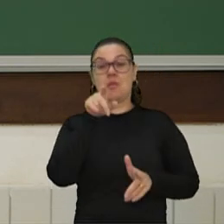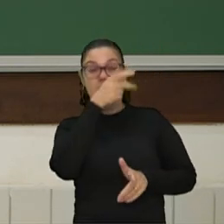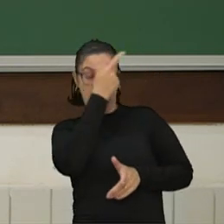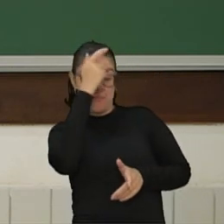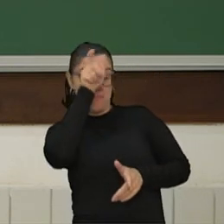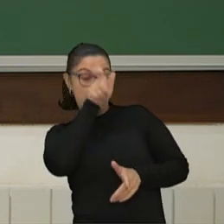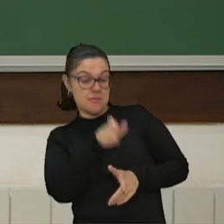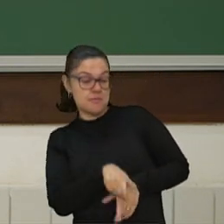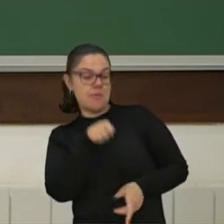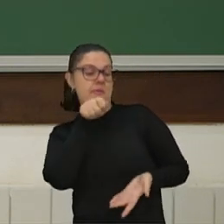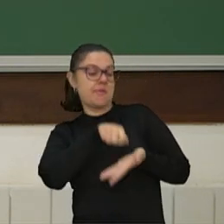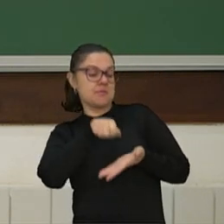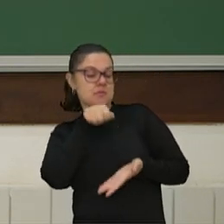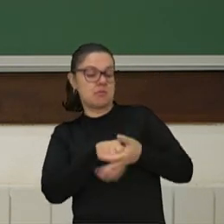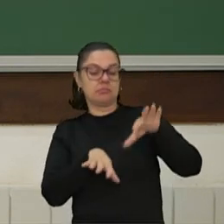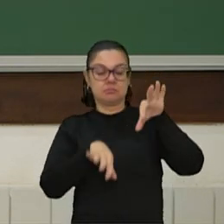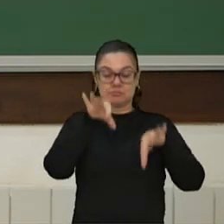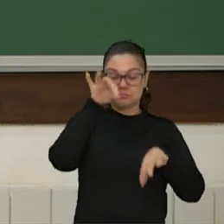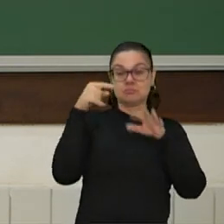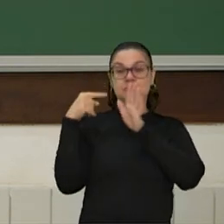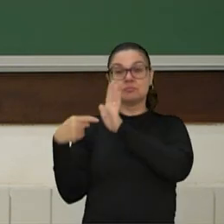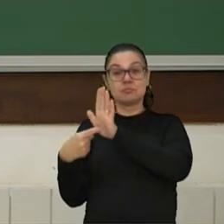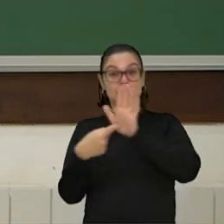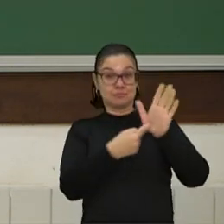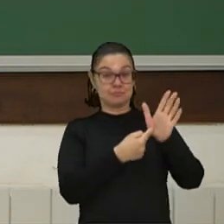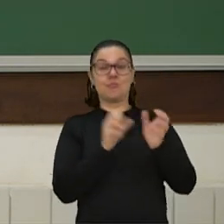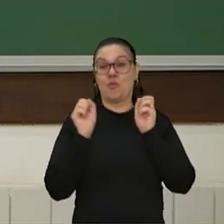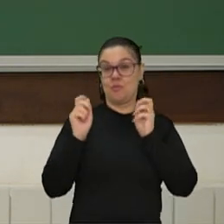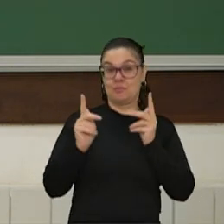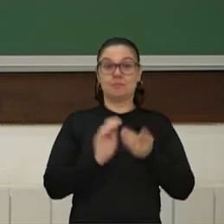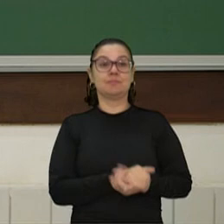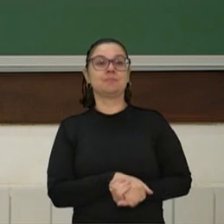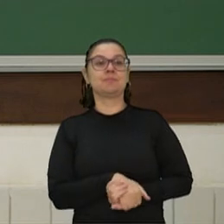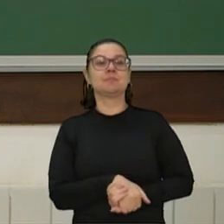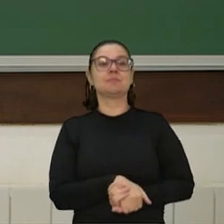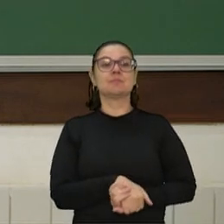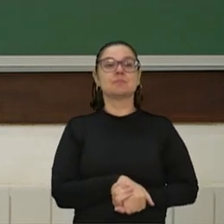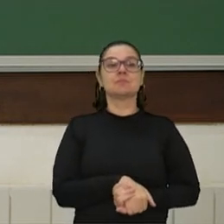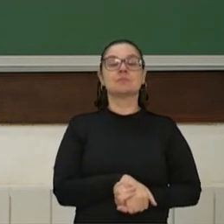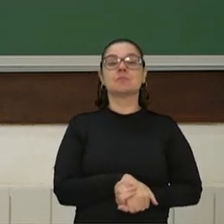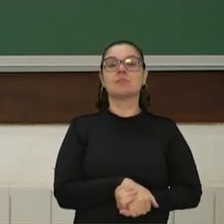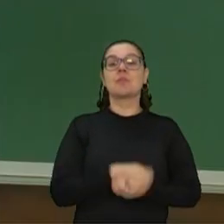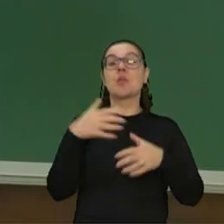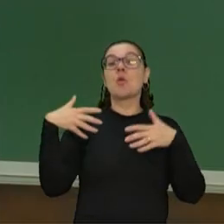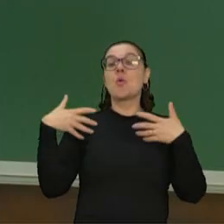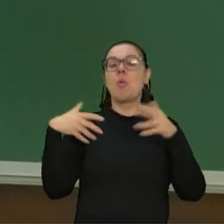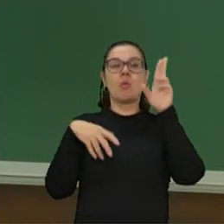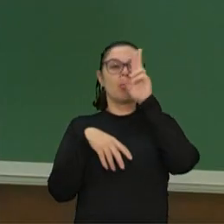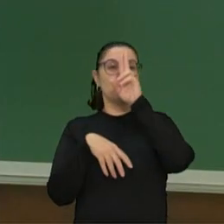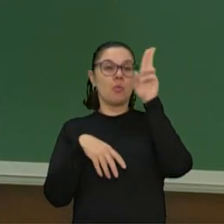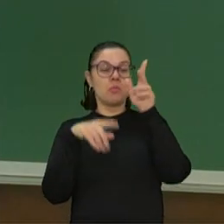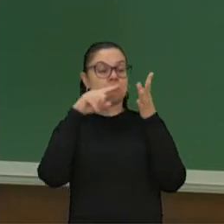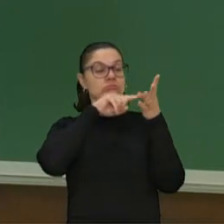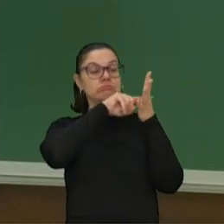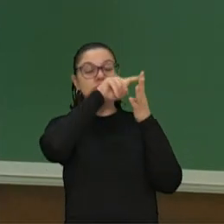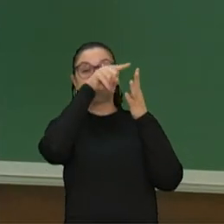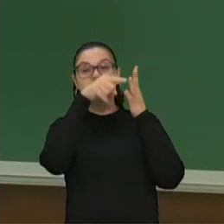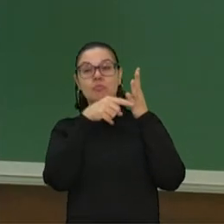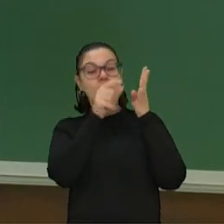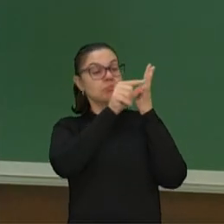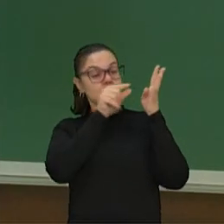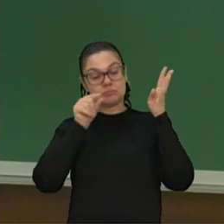que escreve a peça que passa no teatro, ok? Então, você vai ver qual dos nomes ali é